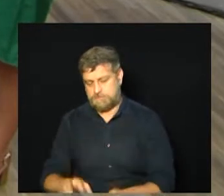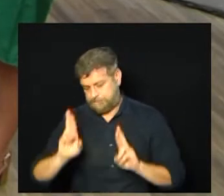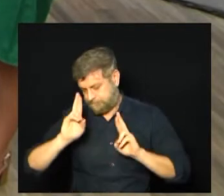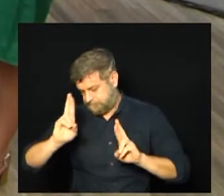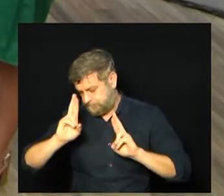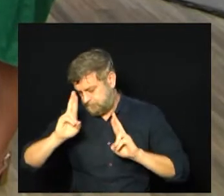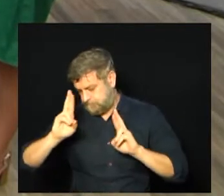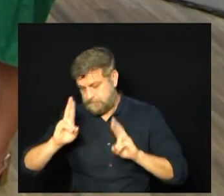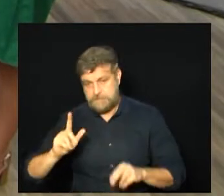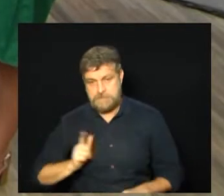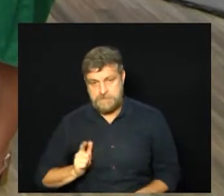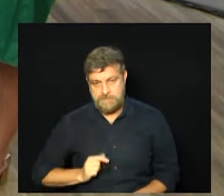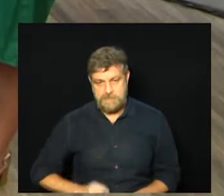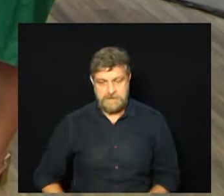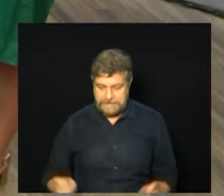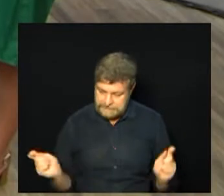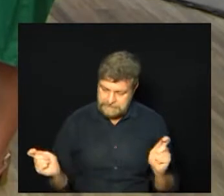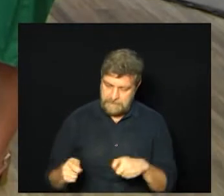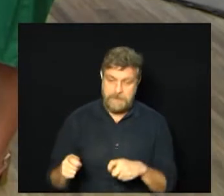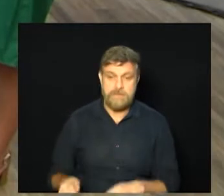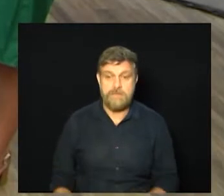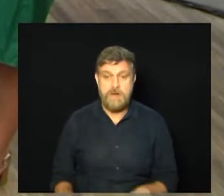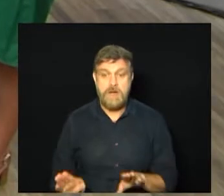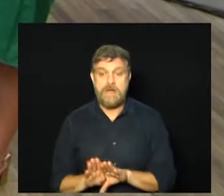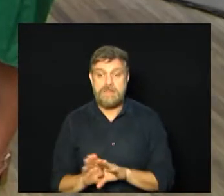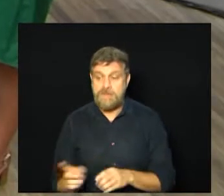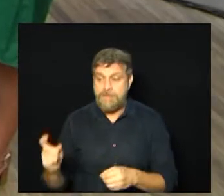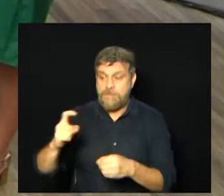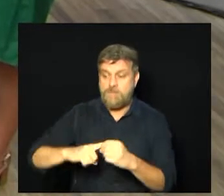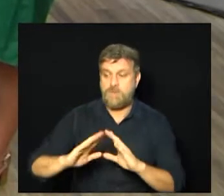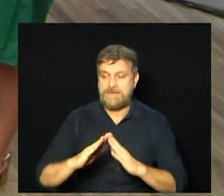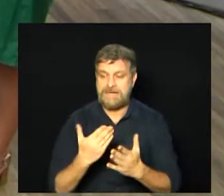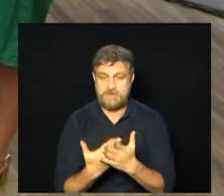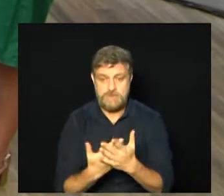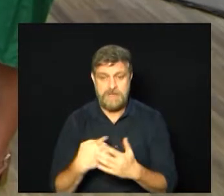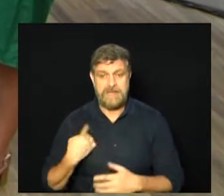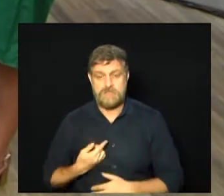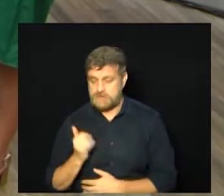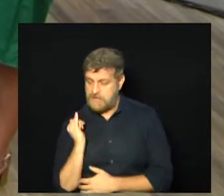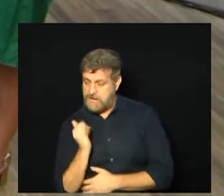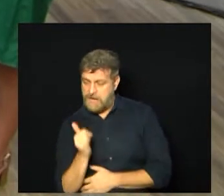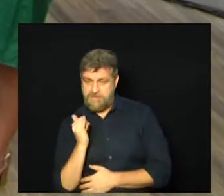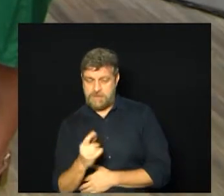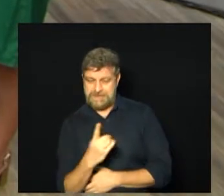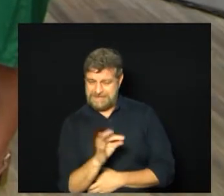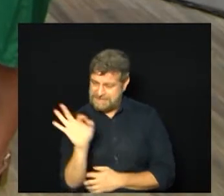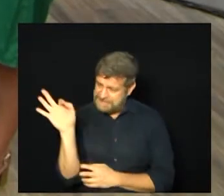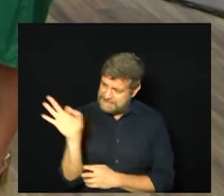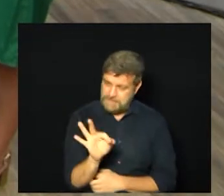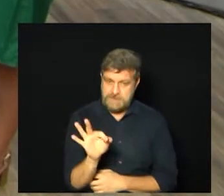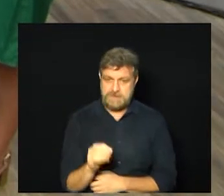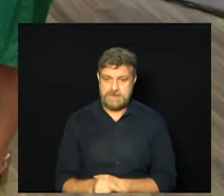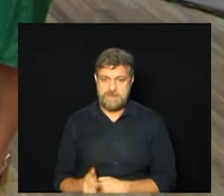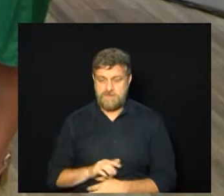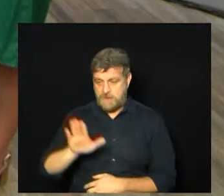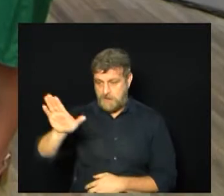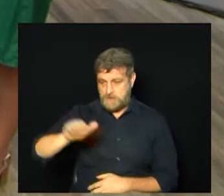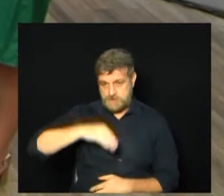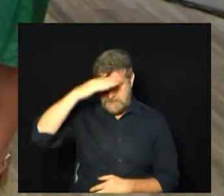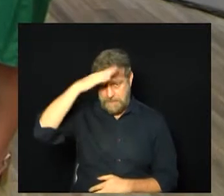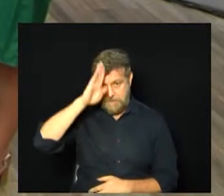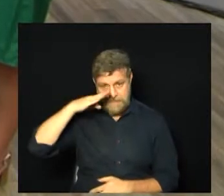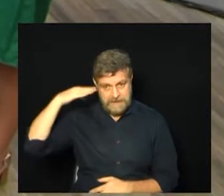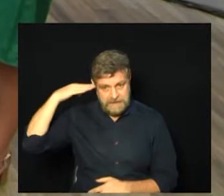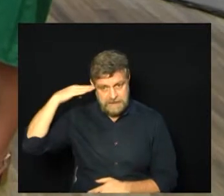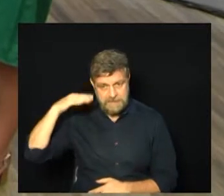realmente bastante possível. E por falar em retomada, Mirna Abreu, a gente já falou aqui do 100%, já eu vou ser na nossa repórter Mariana